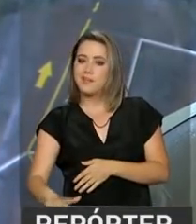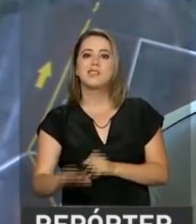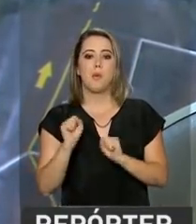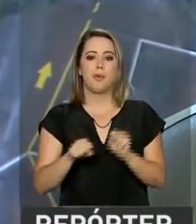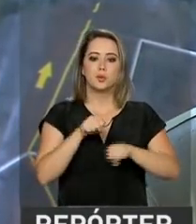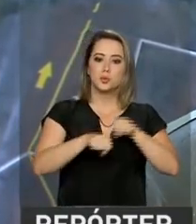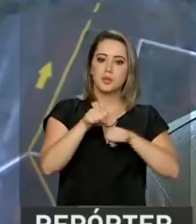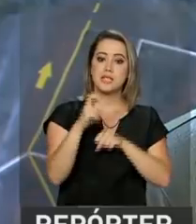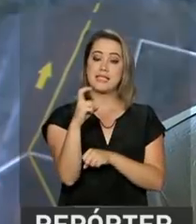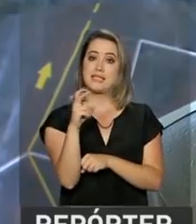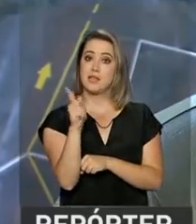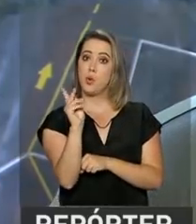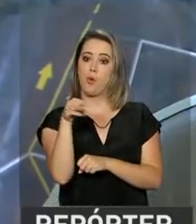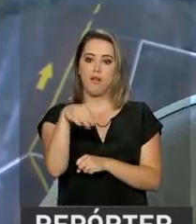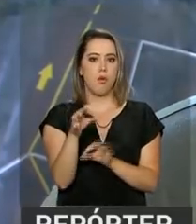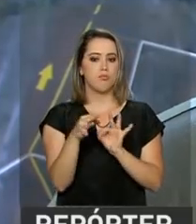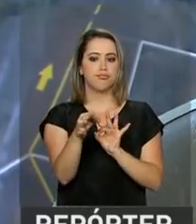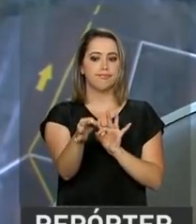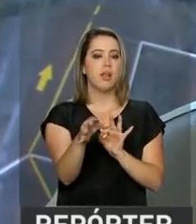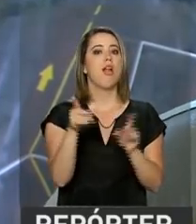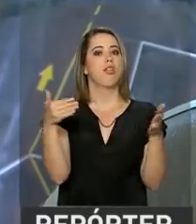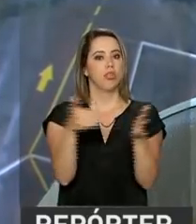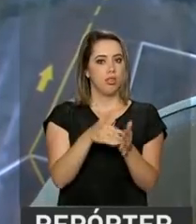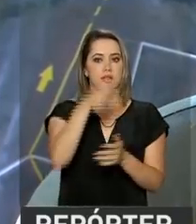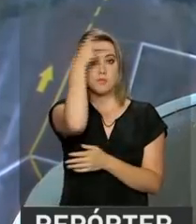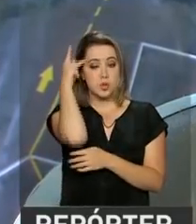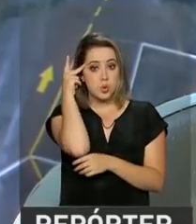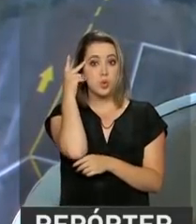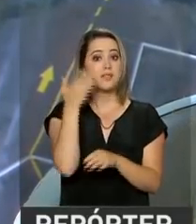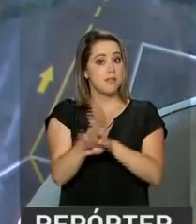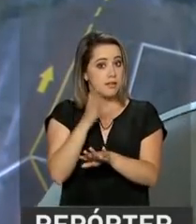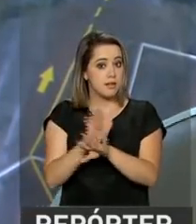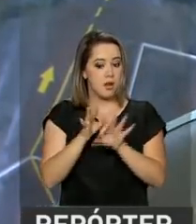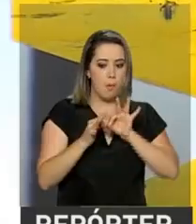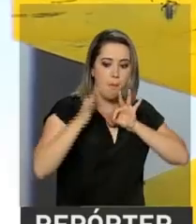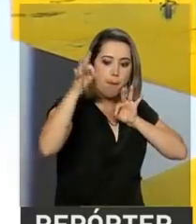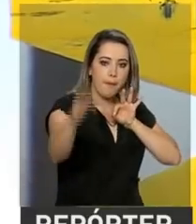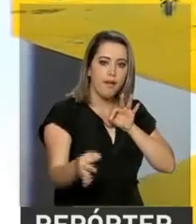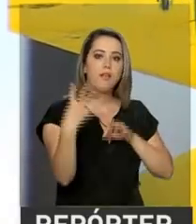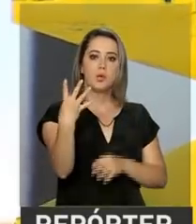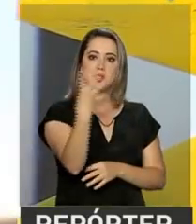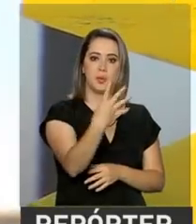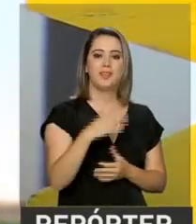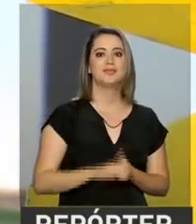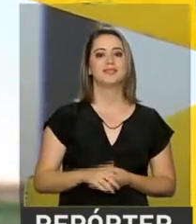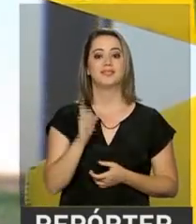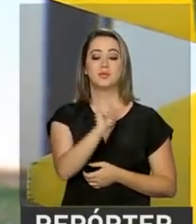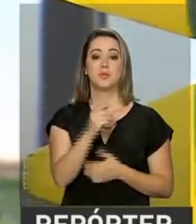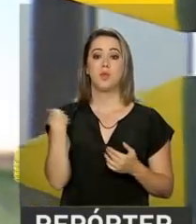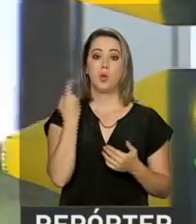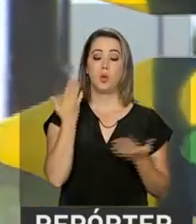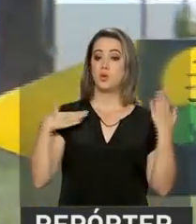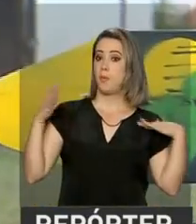pode vir fazer um circuito de 5 quilômetros, até o pessoal que está treinando para competição e pode fazer o circuito de 44. Nosso passeio na Floresta Nacional